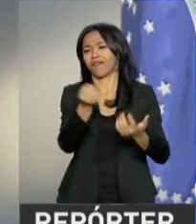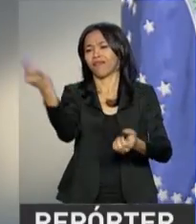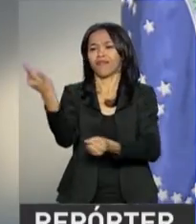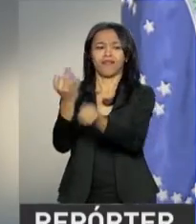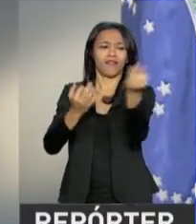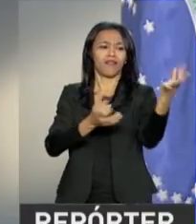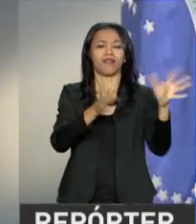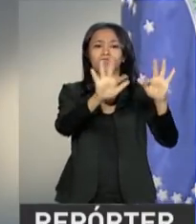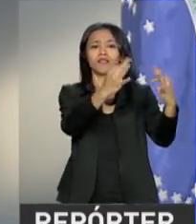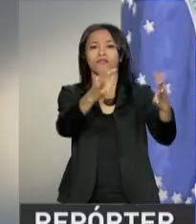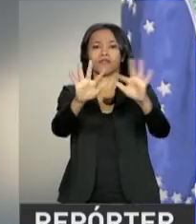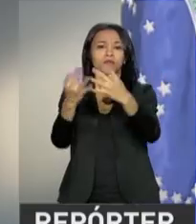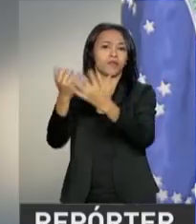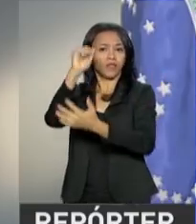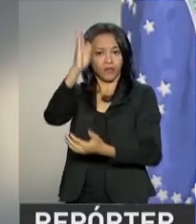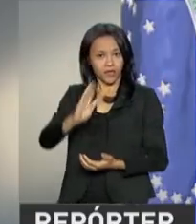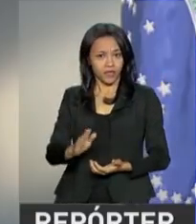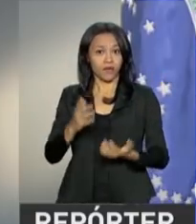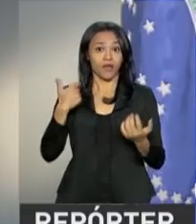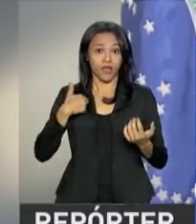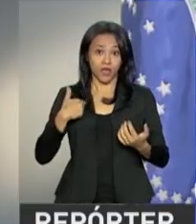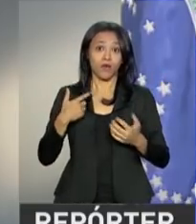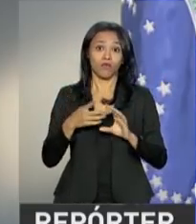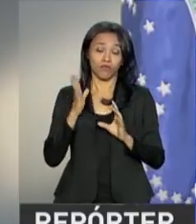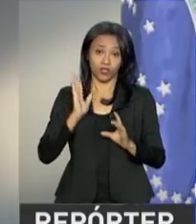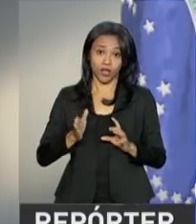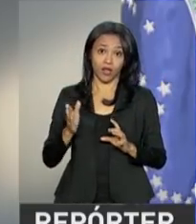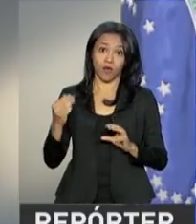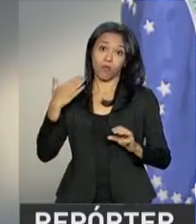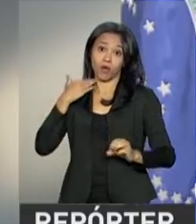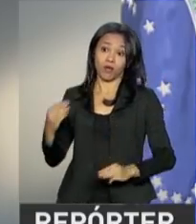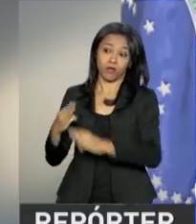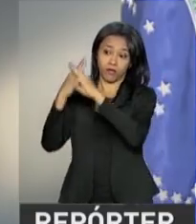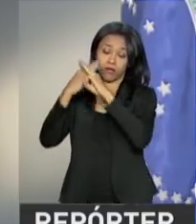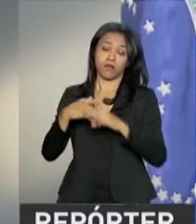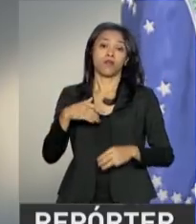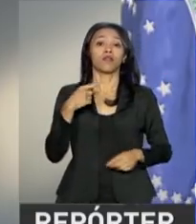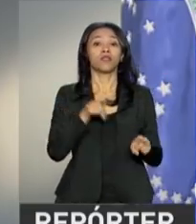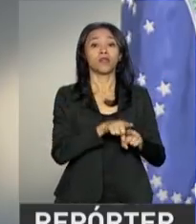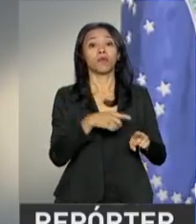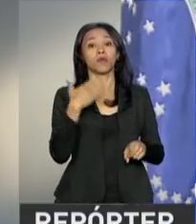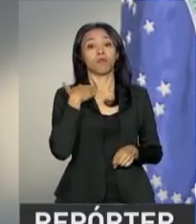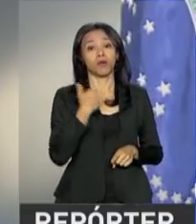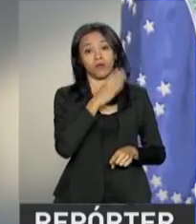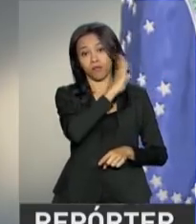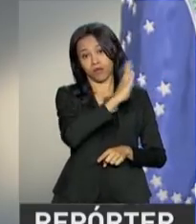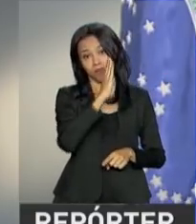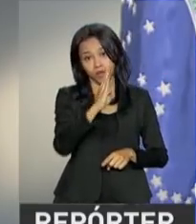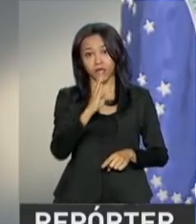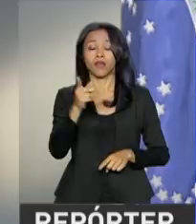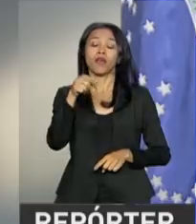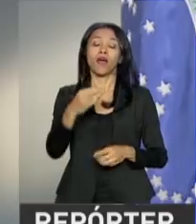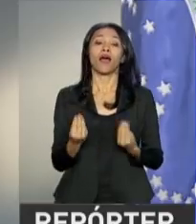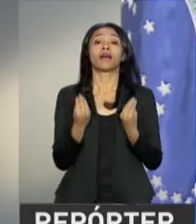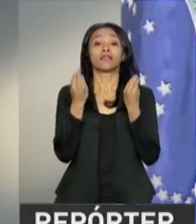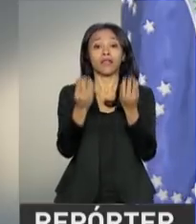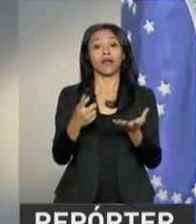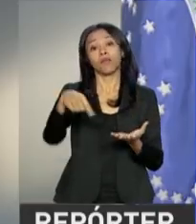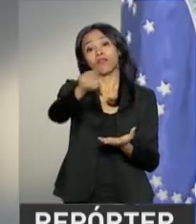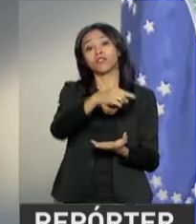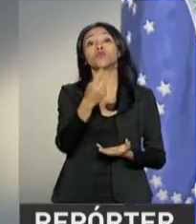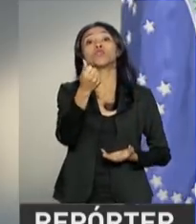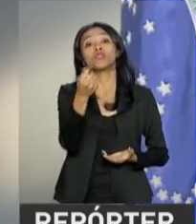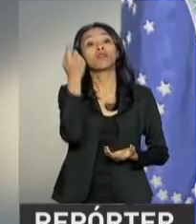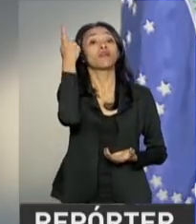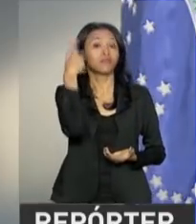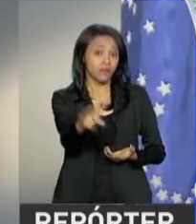brasileiras acaba de autorizar a caixa econômica federal eo banco do brasil a entregarem para você trabalhador o dinheiro